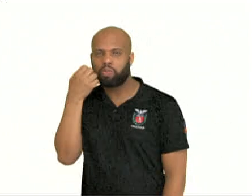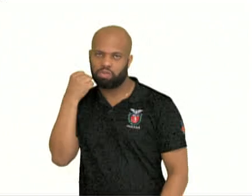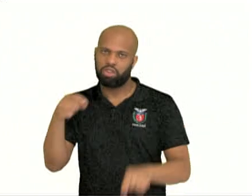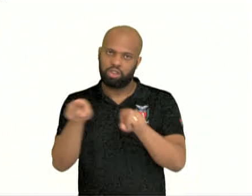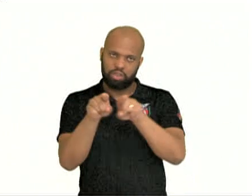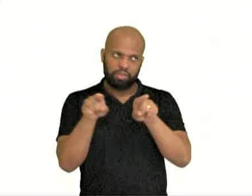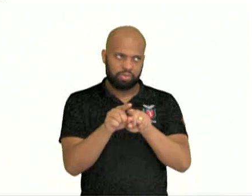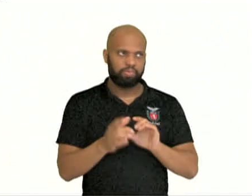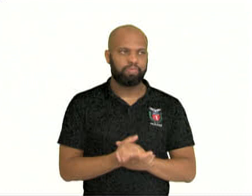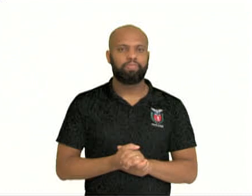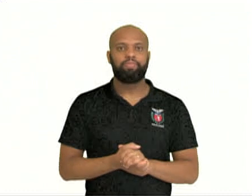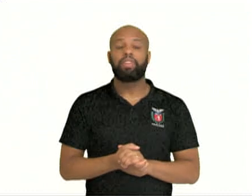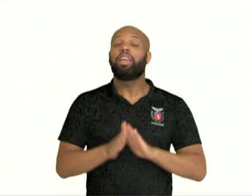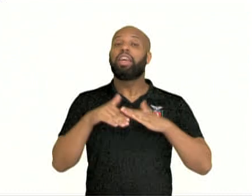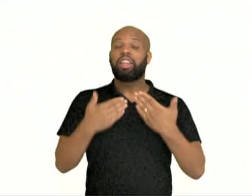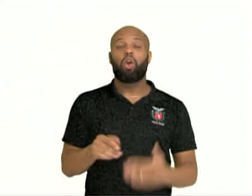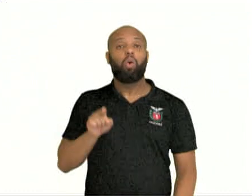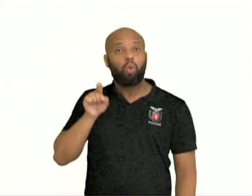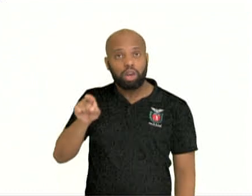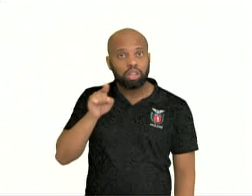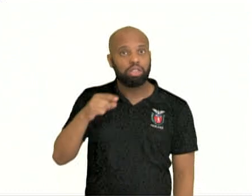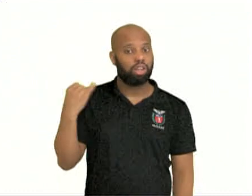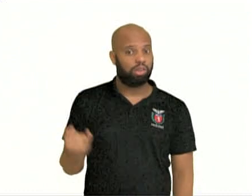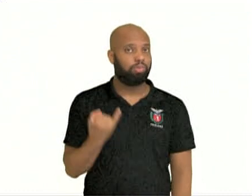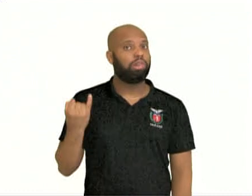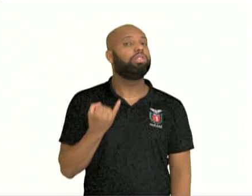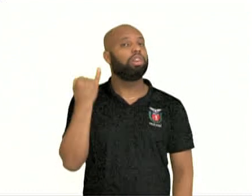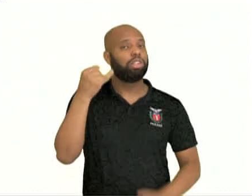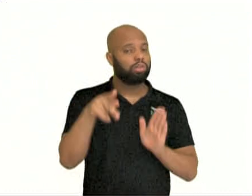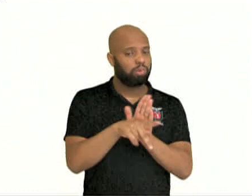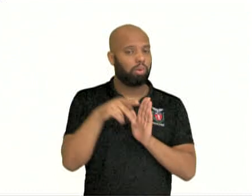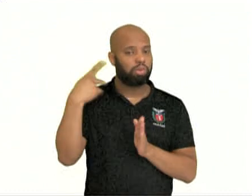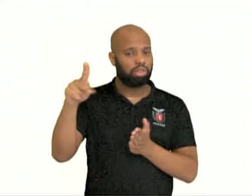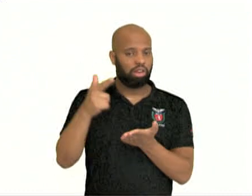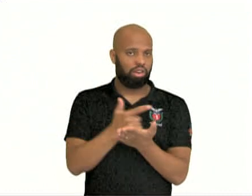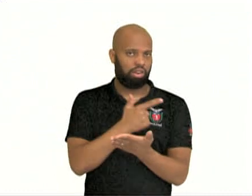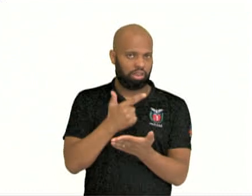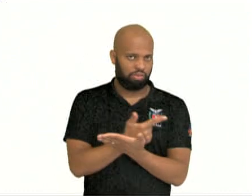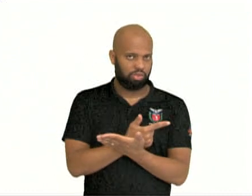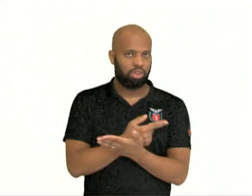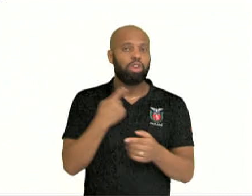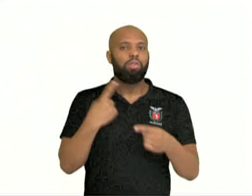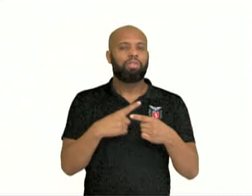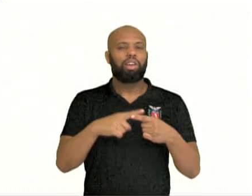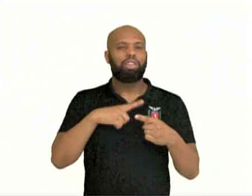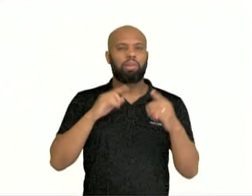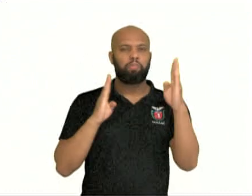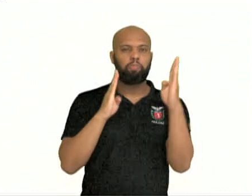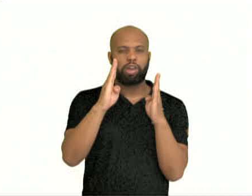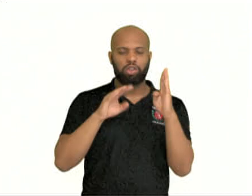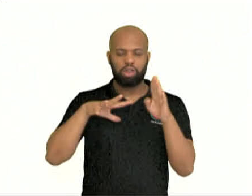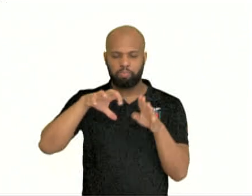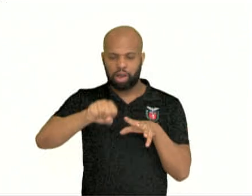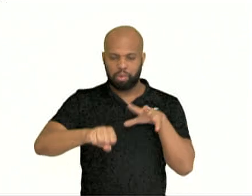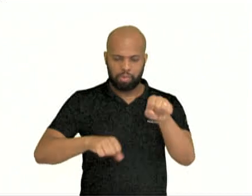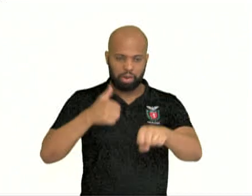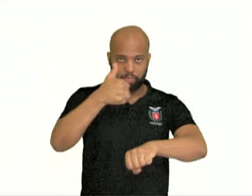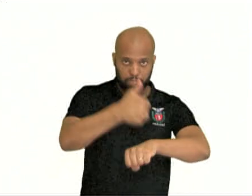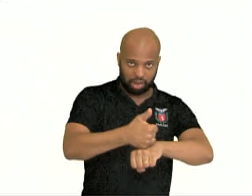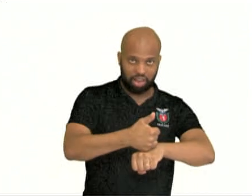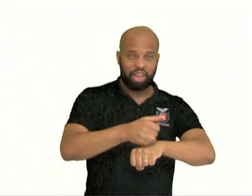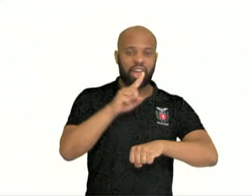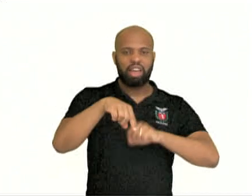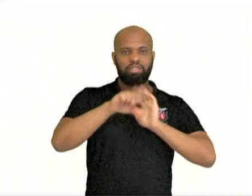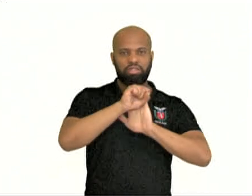é bastante significativo, né? Se a gente ainda pega ali o período colonial, né, do século XVI também, que os